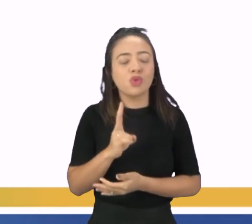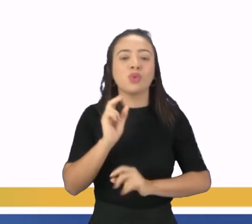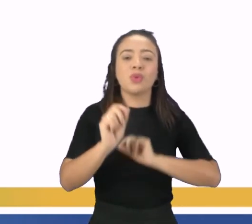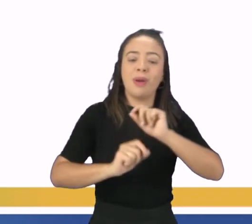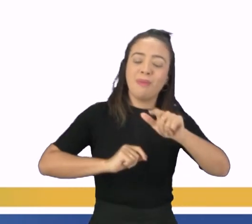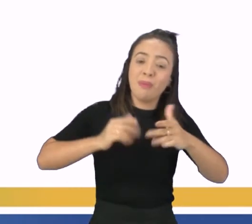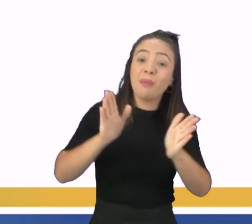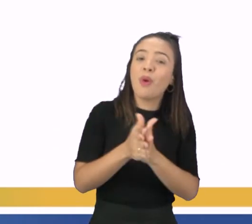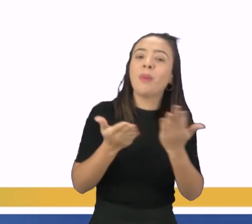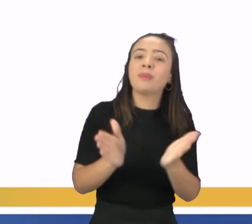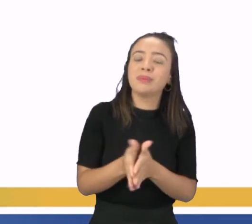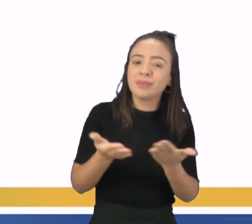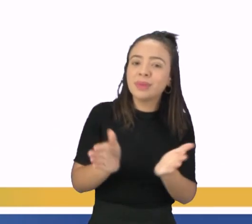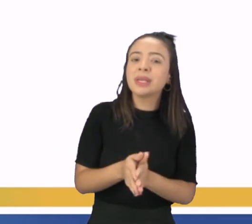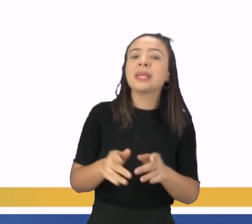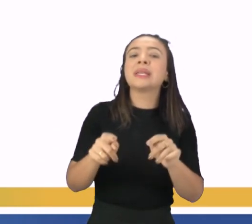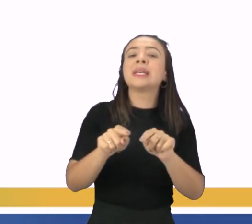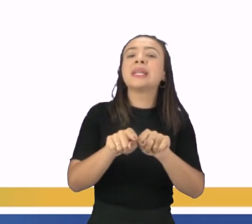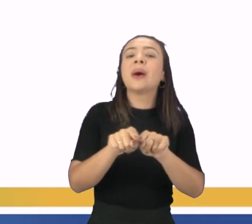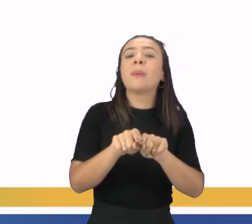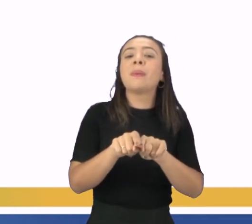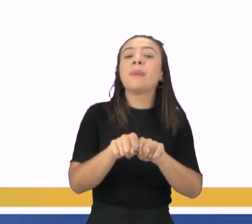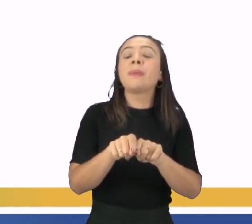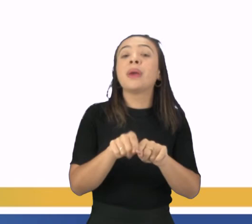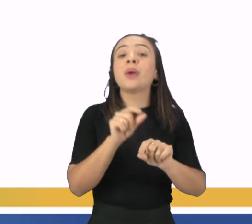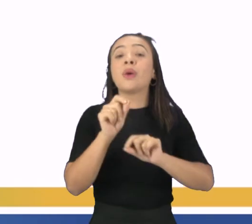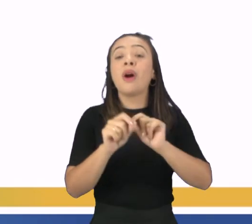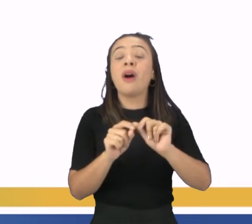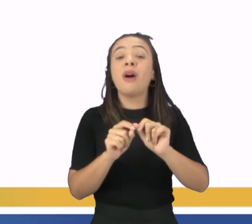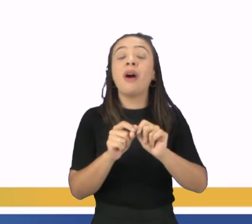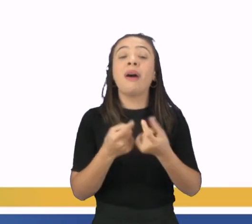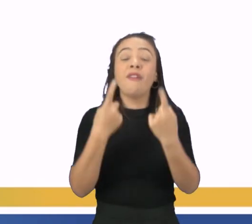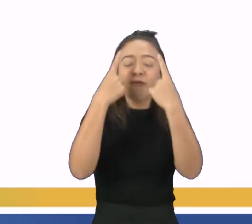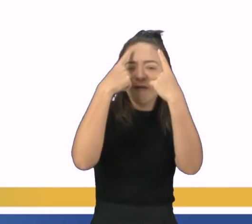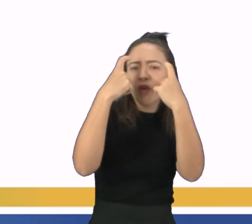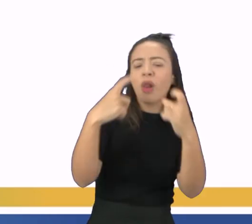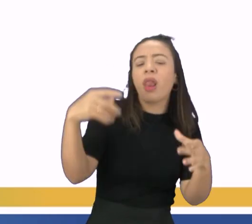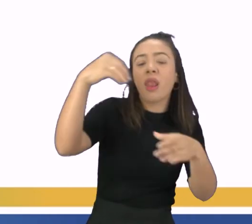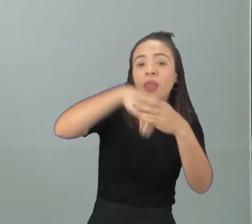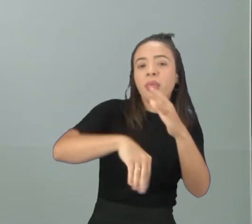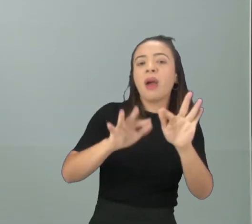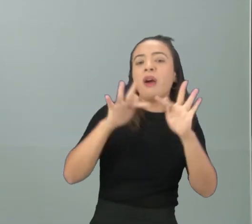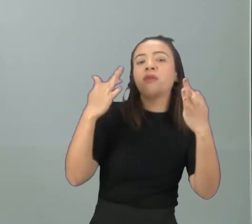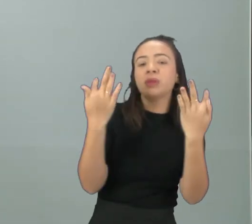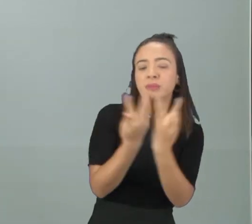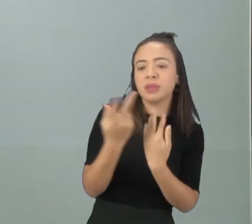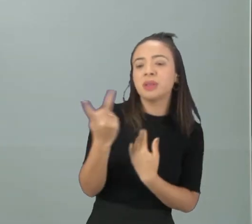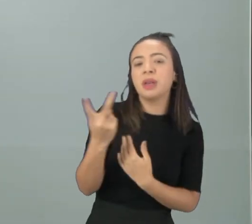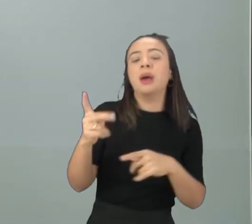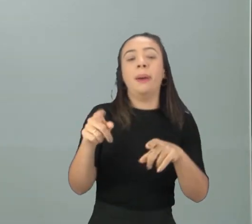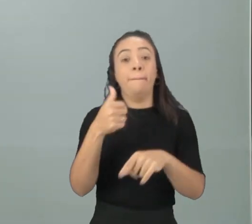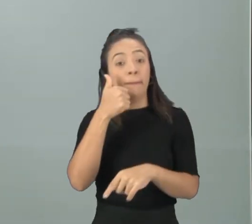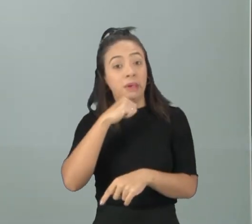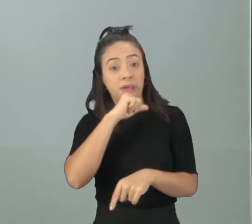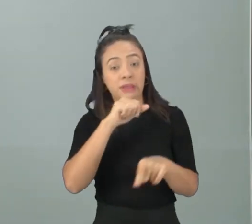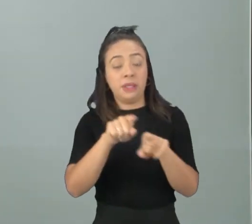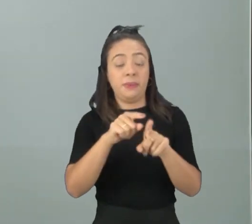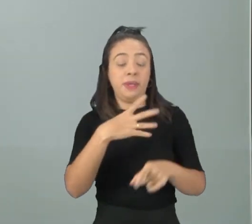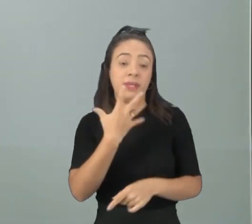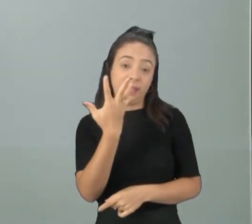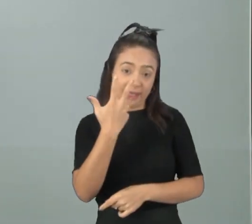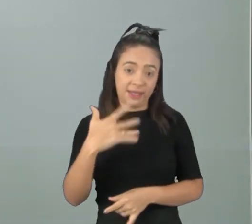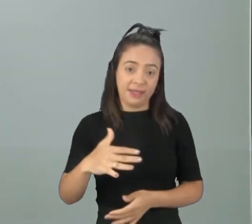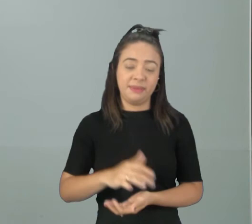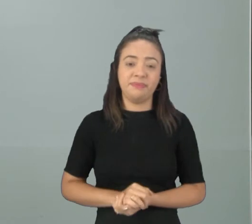de escolaridade, abuso e violência familiar, tanto a mãe como a criança, tá? Então, a adolescência, ela não é o